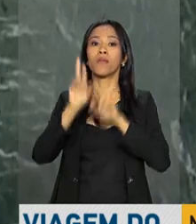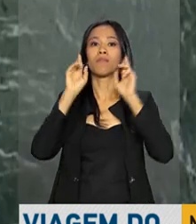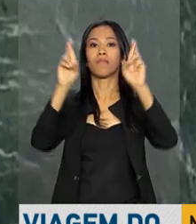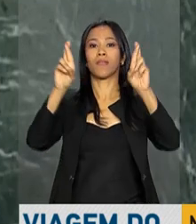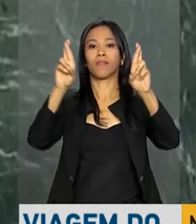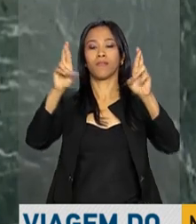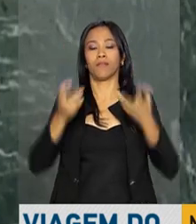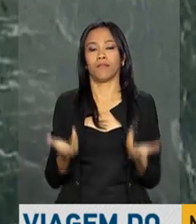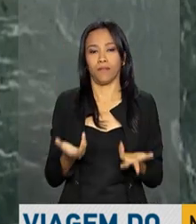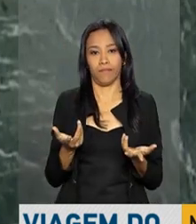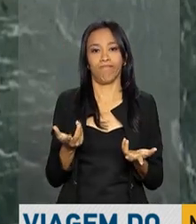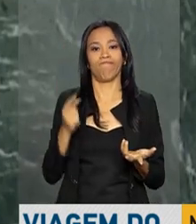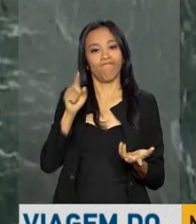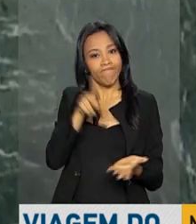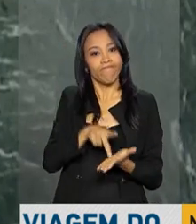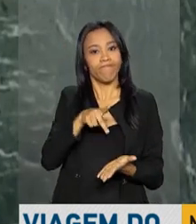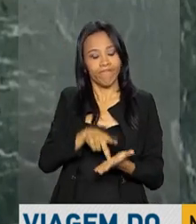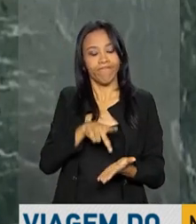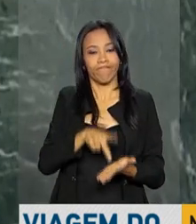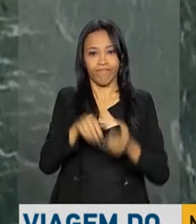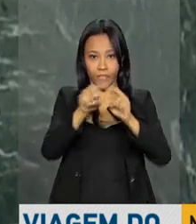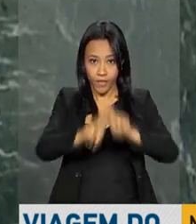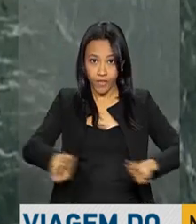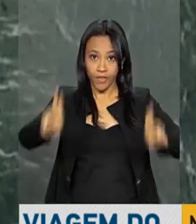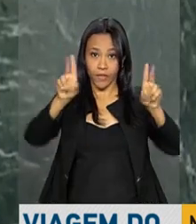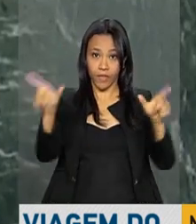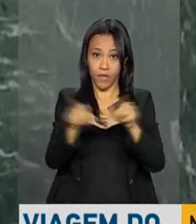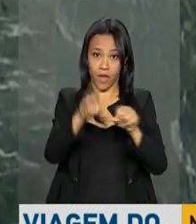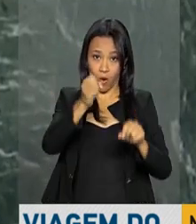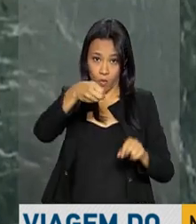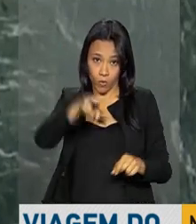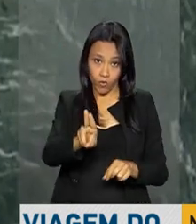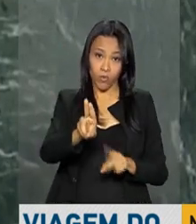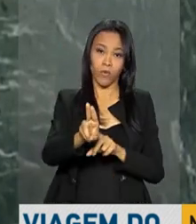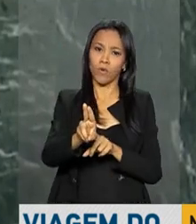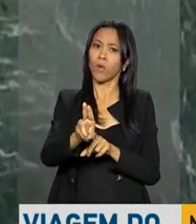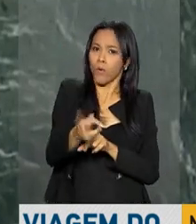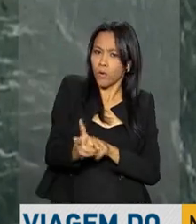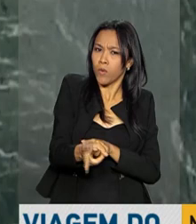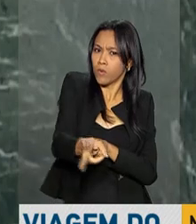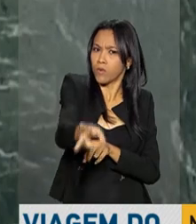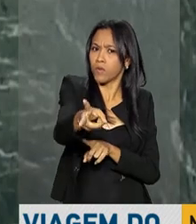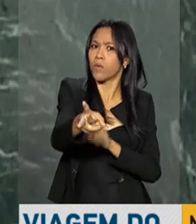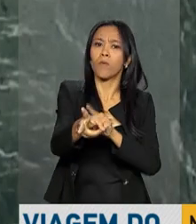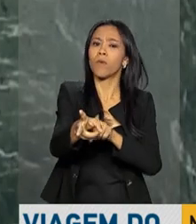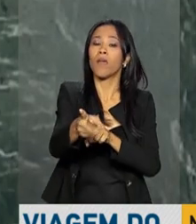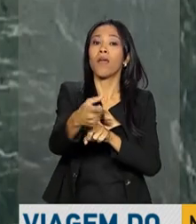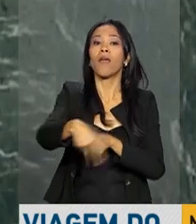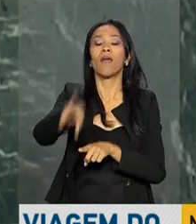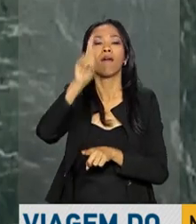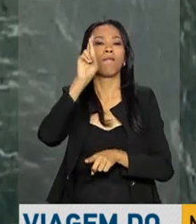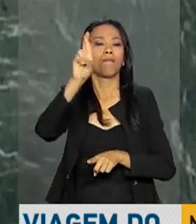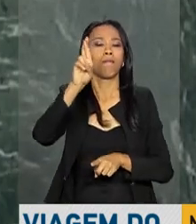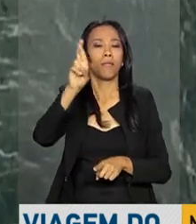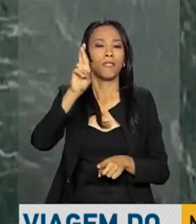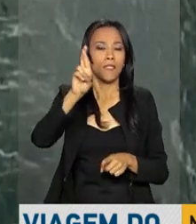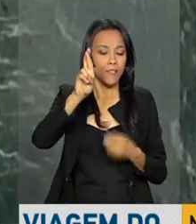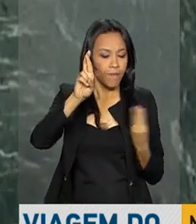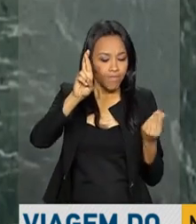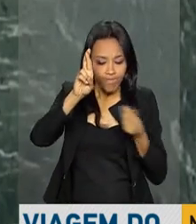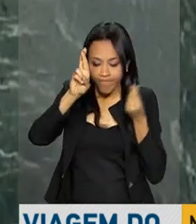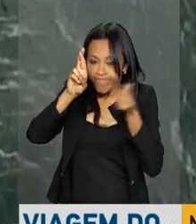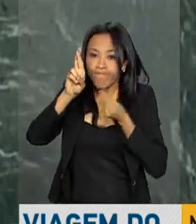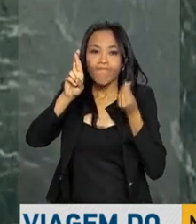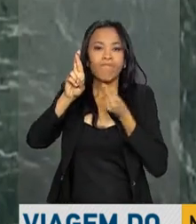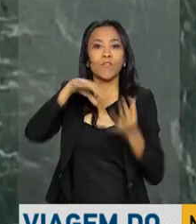A verdade é que a ONU continuou e continua representando a possibilidade de um mundo